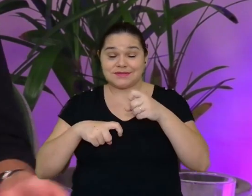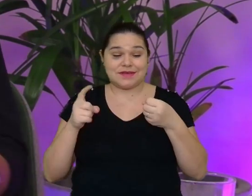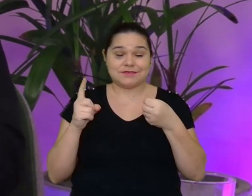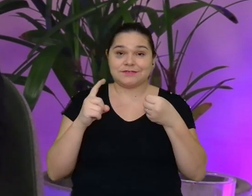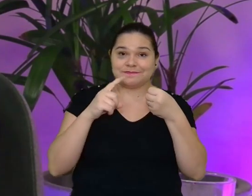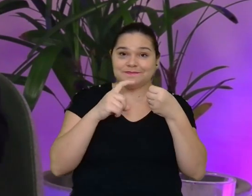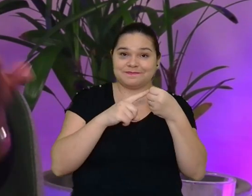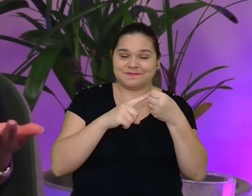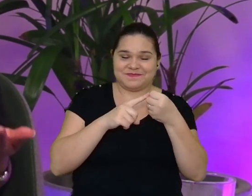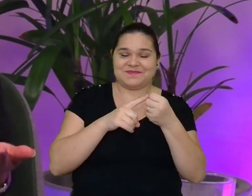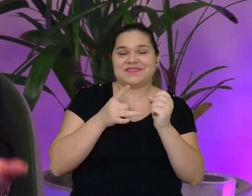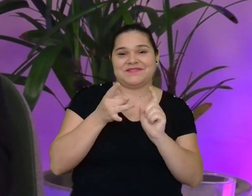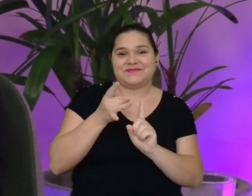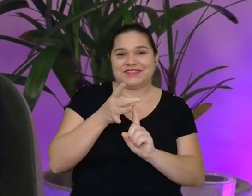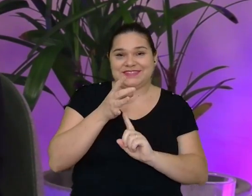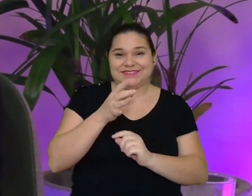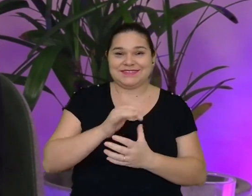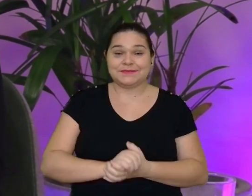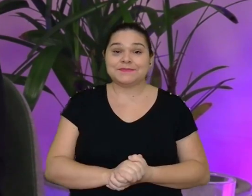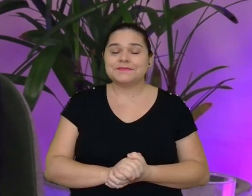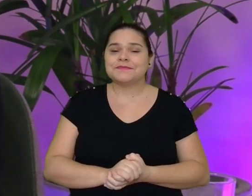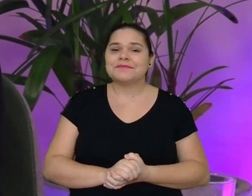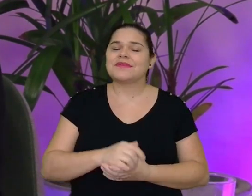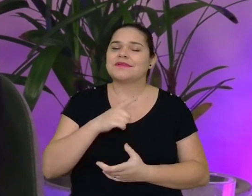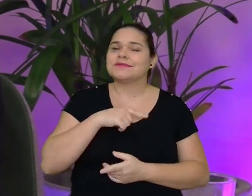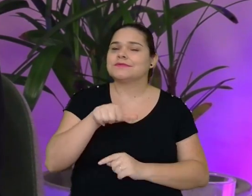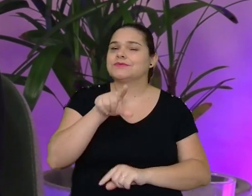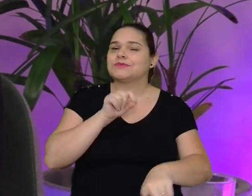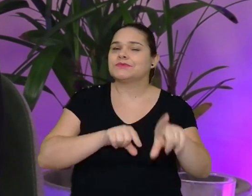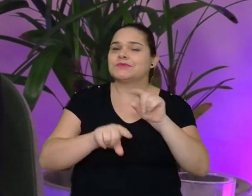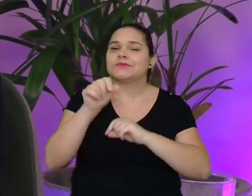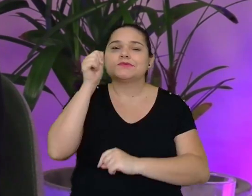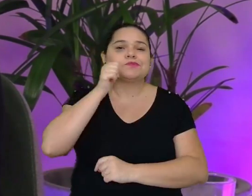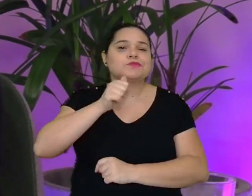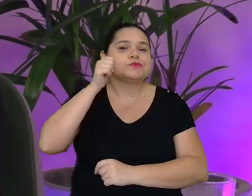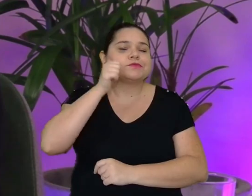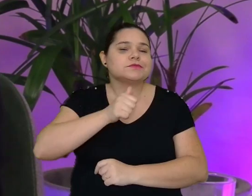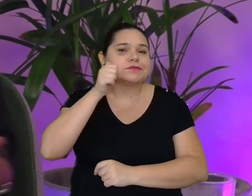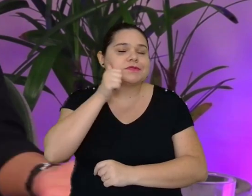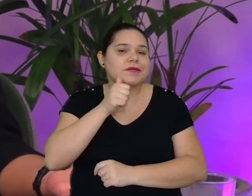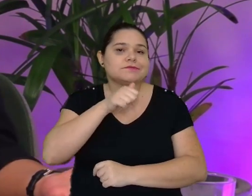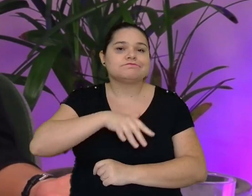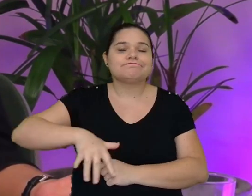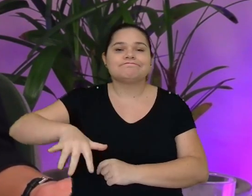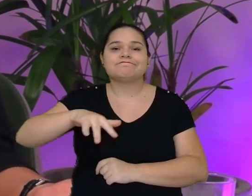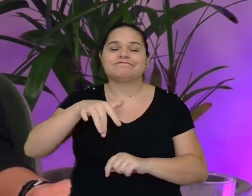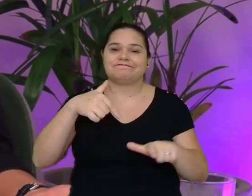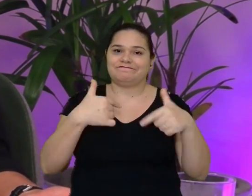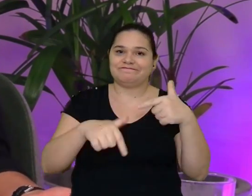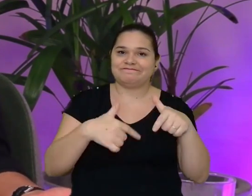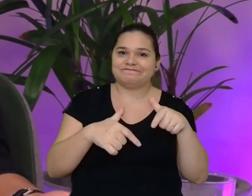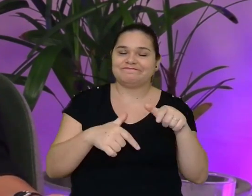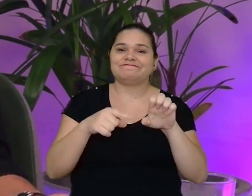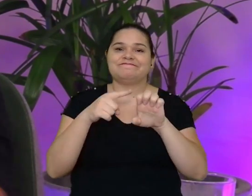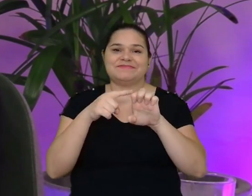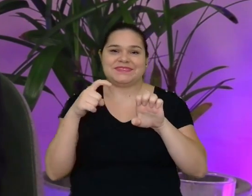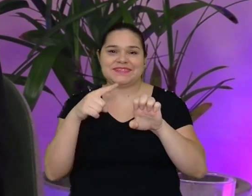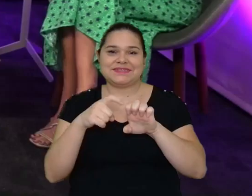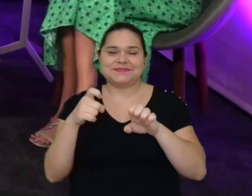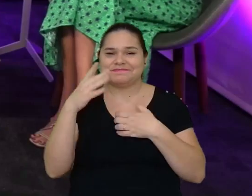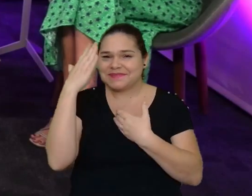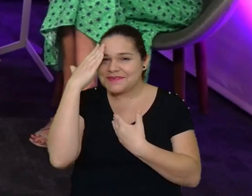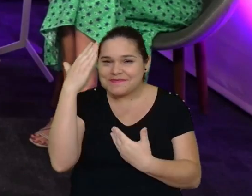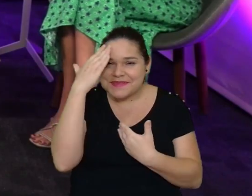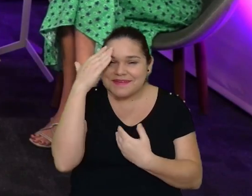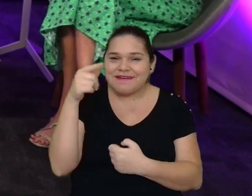carreira, enfim, as escolhas da mulher aí no mundo do trabalho e do empreendedorismo. Gente, muito obrigada pela participação de todos vocês. Antes